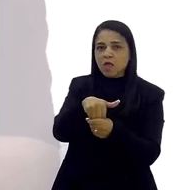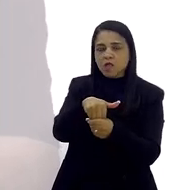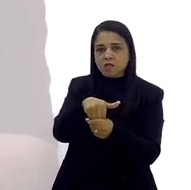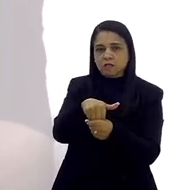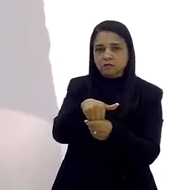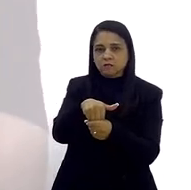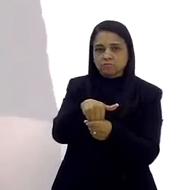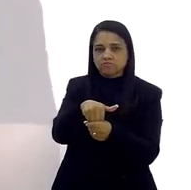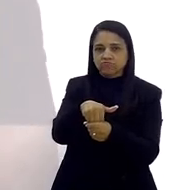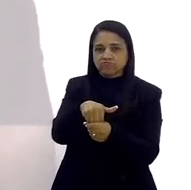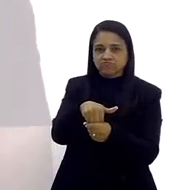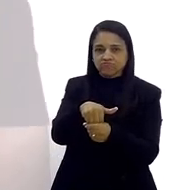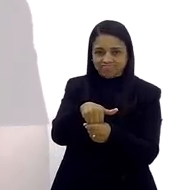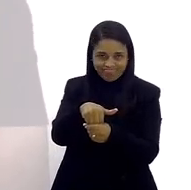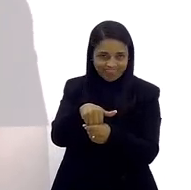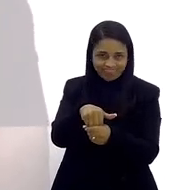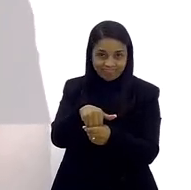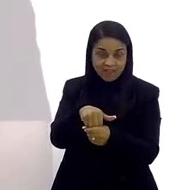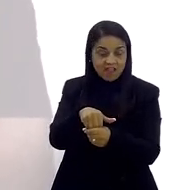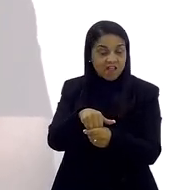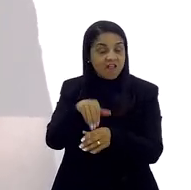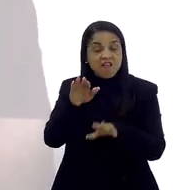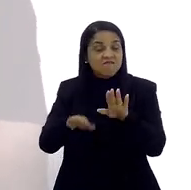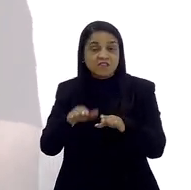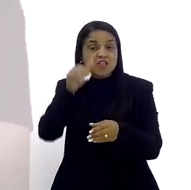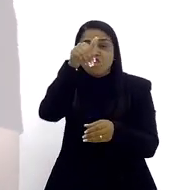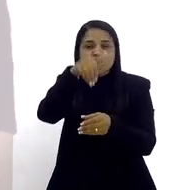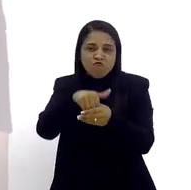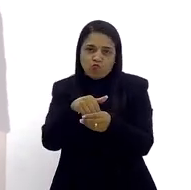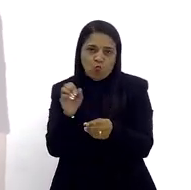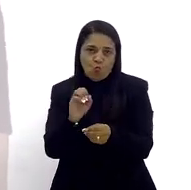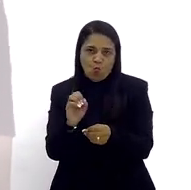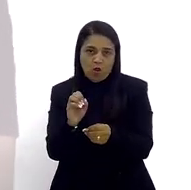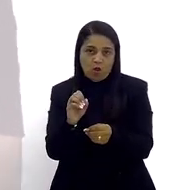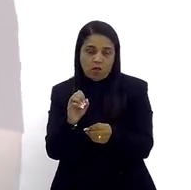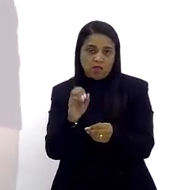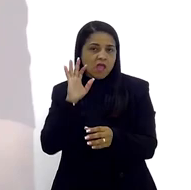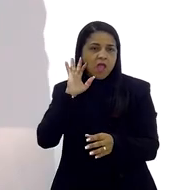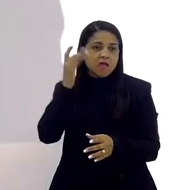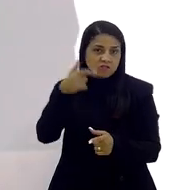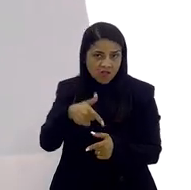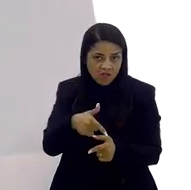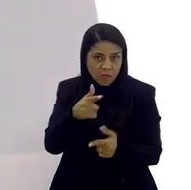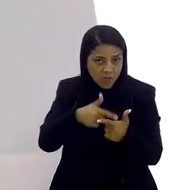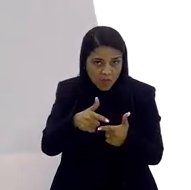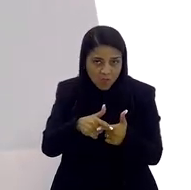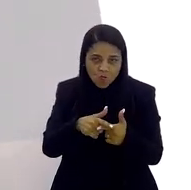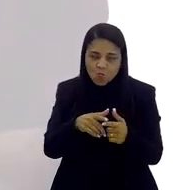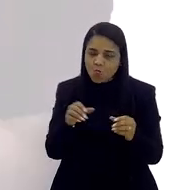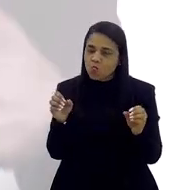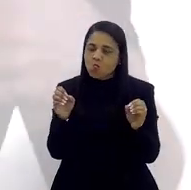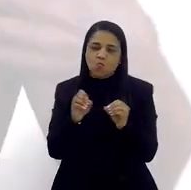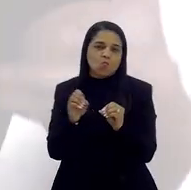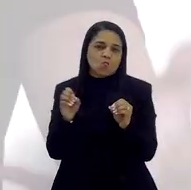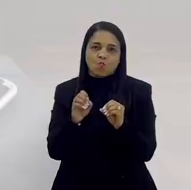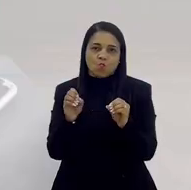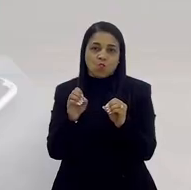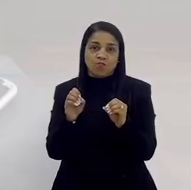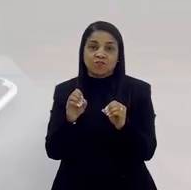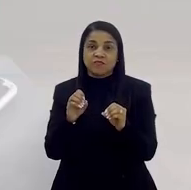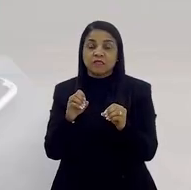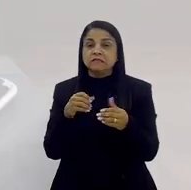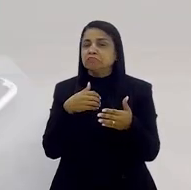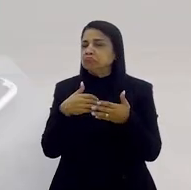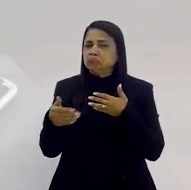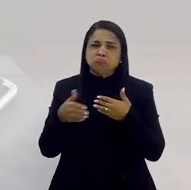e nem voto muitas vezes vai resolver um negócio e não resolve porque eu acho o processo